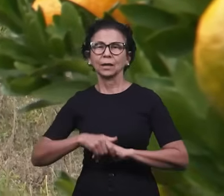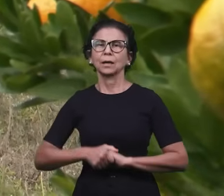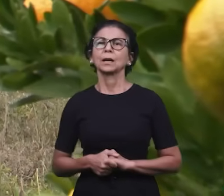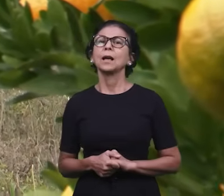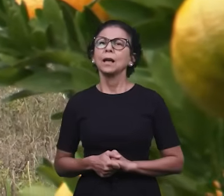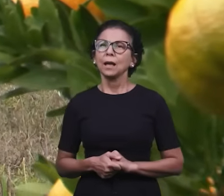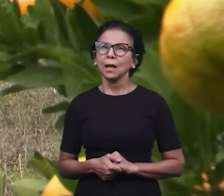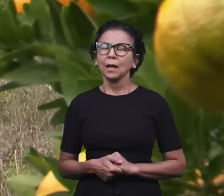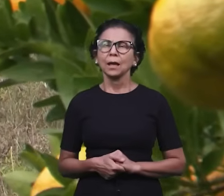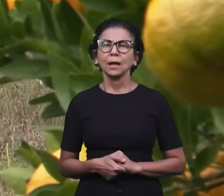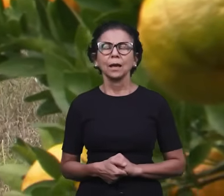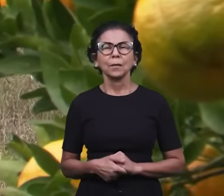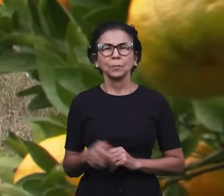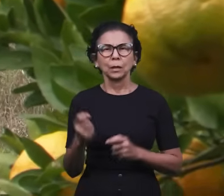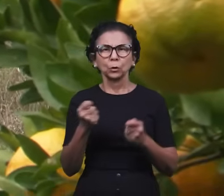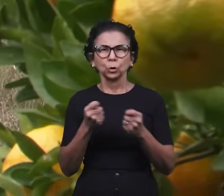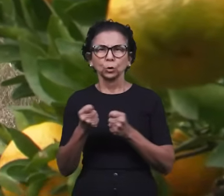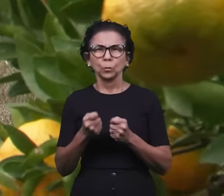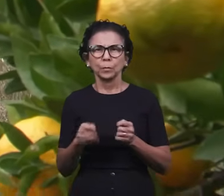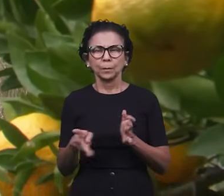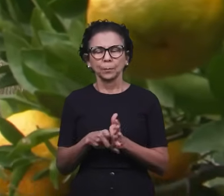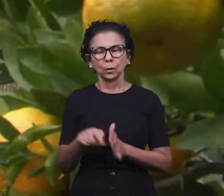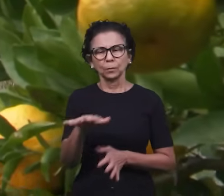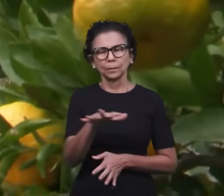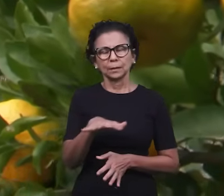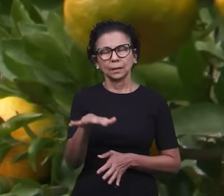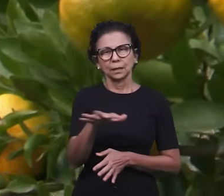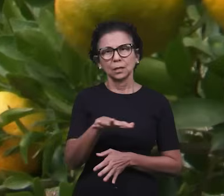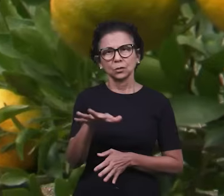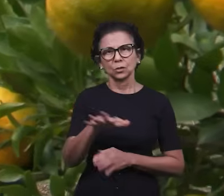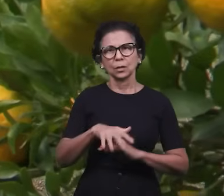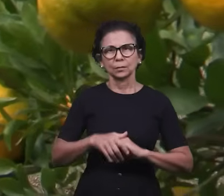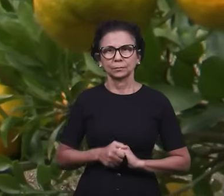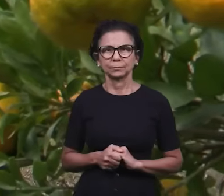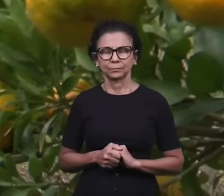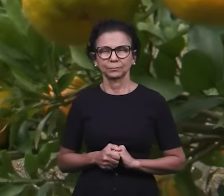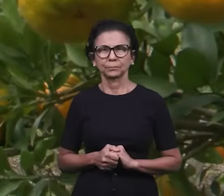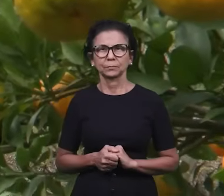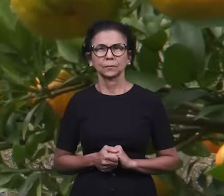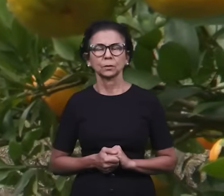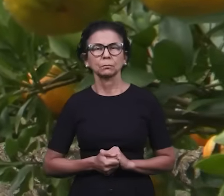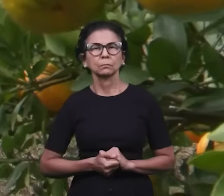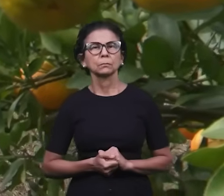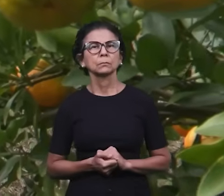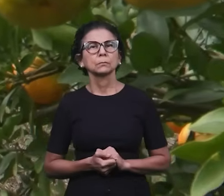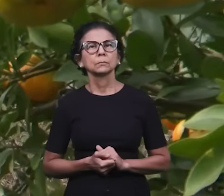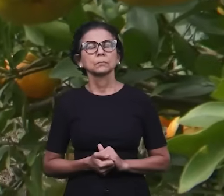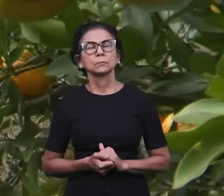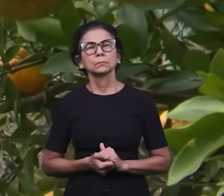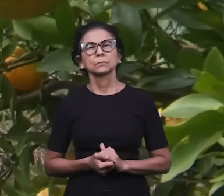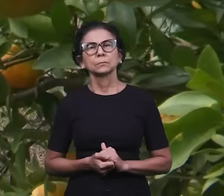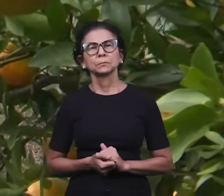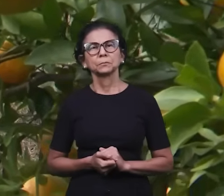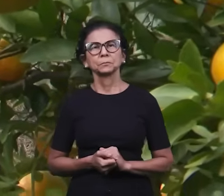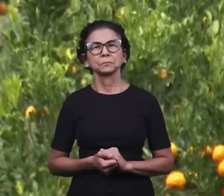a economia local e que leva à mesa dos brasileiros um sabor único de cítrico.